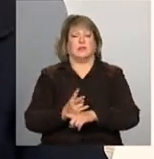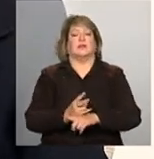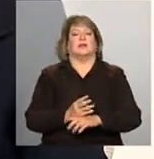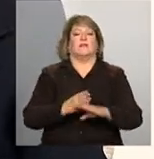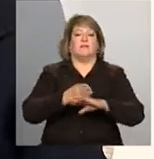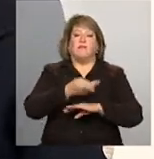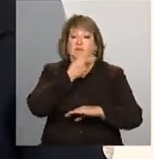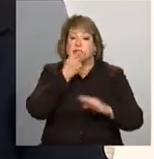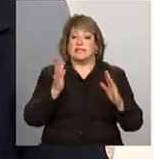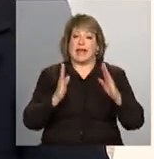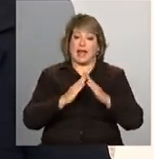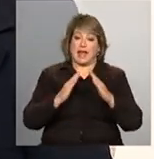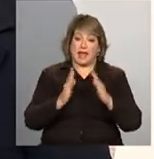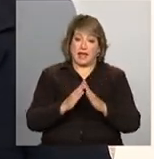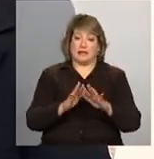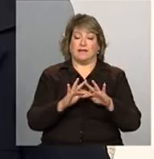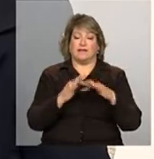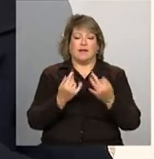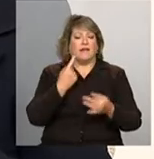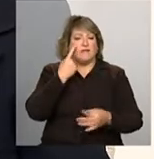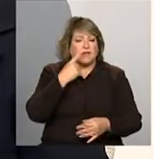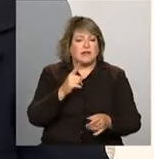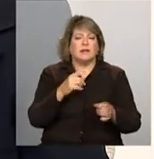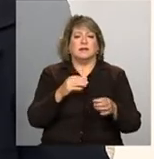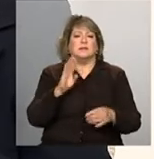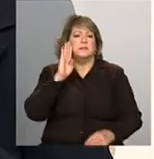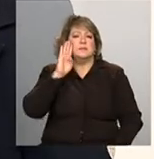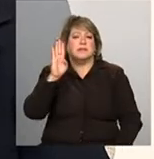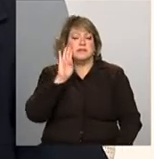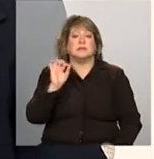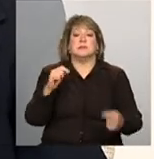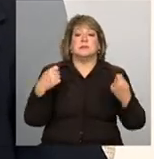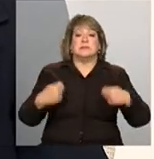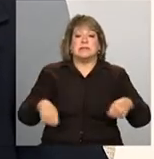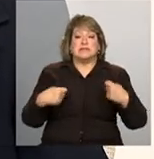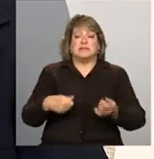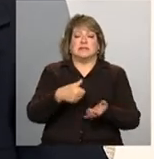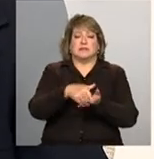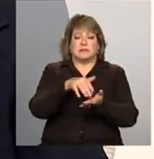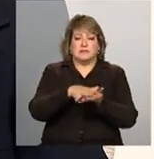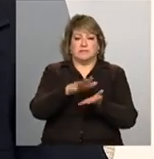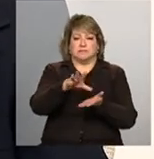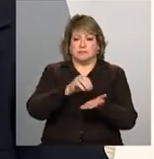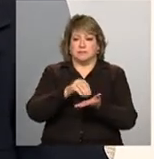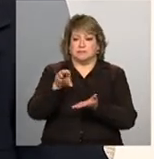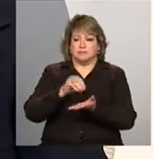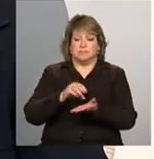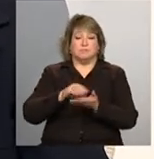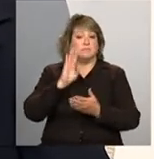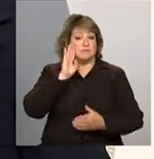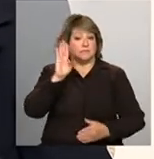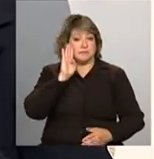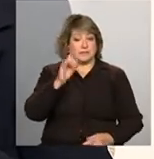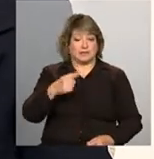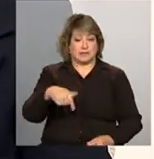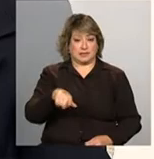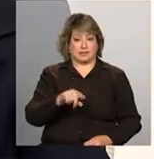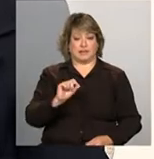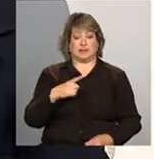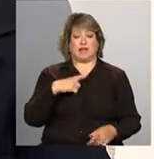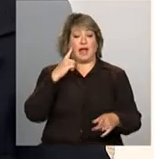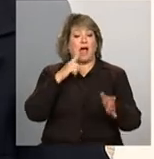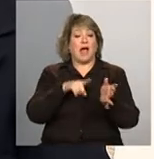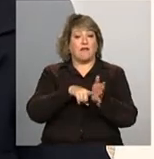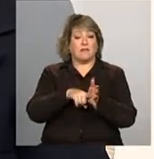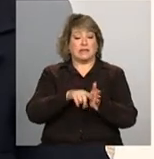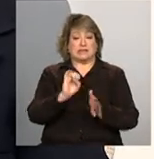domiciliar, identificam quais são as suas principais necessidades, as prioridades que eles têm, avaliam